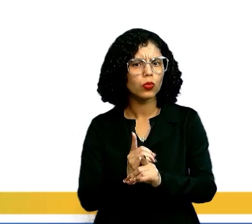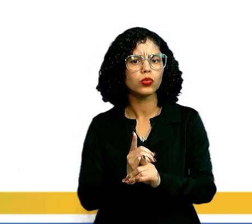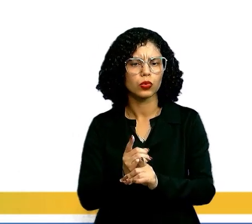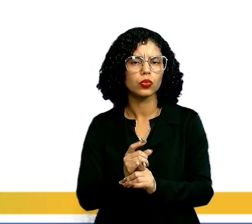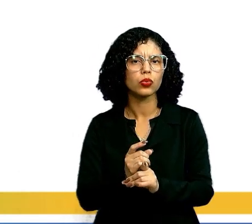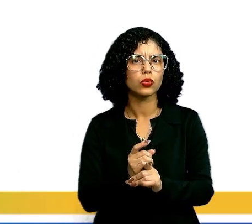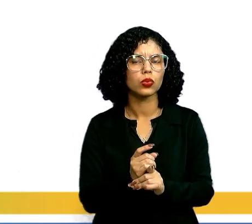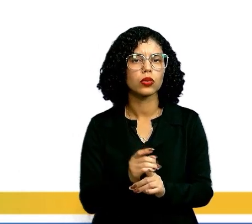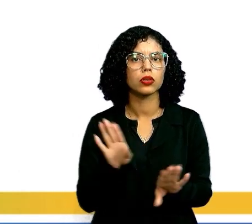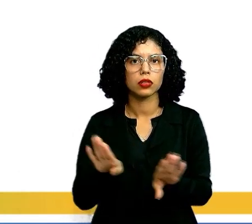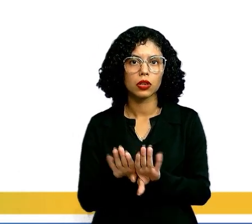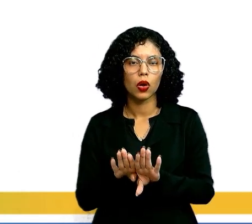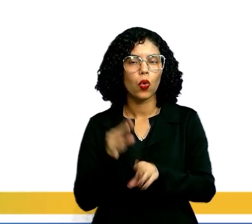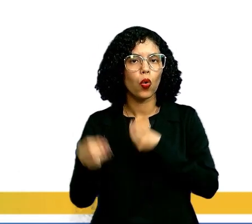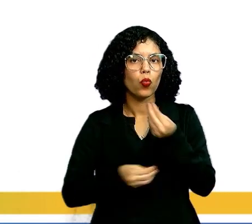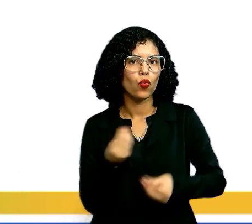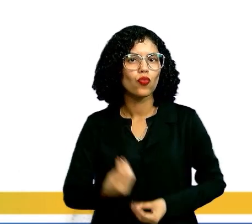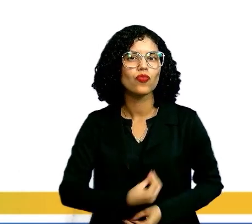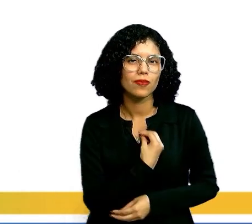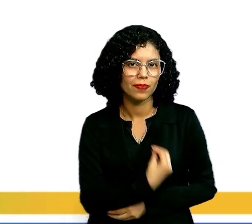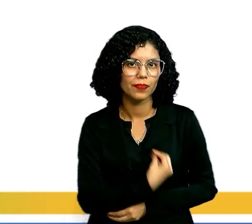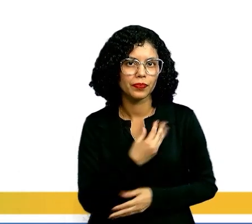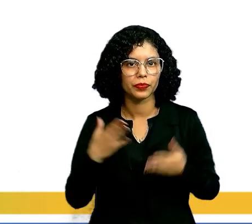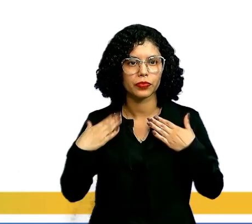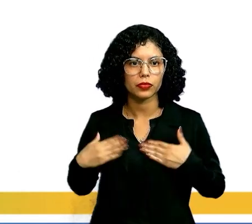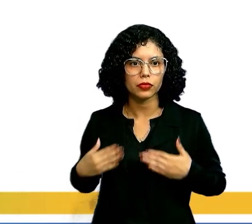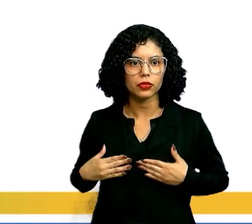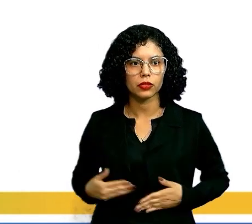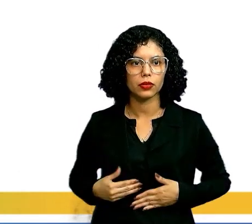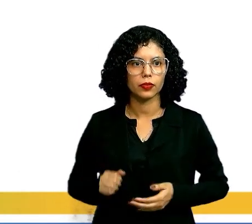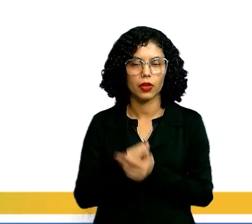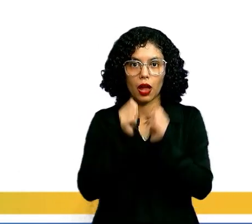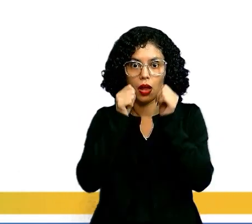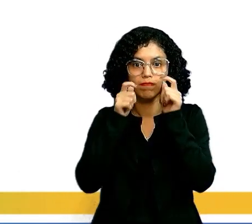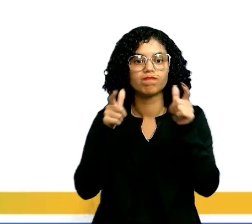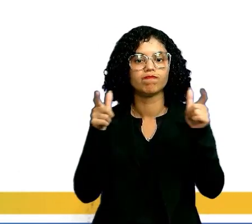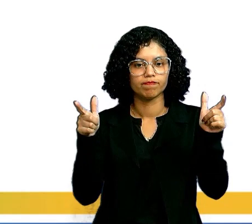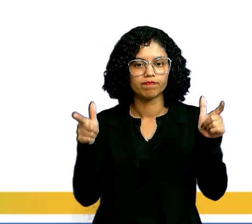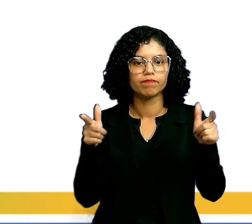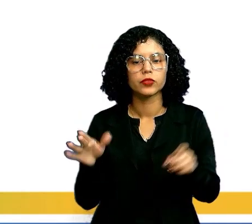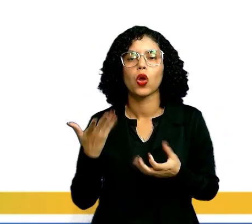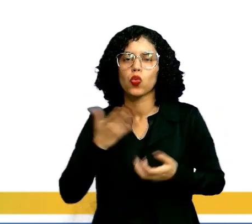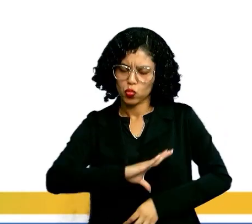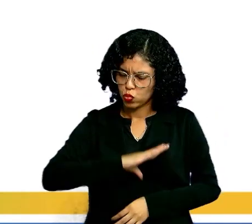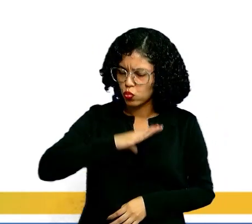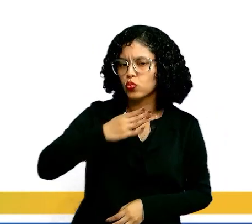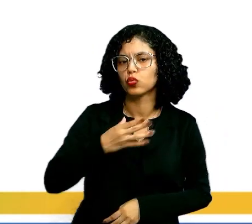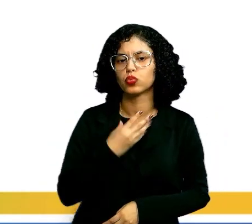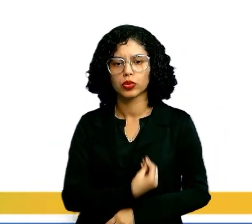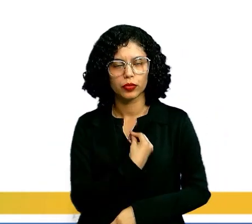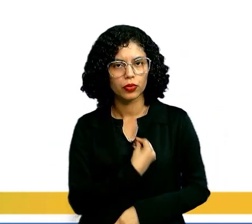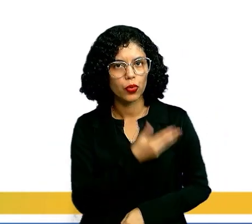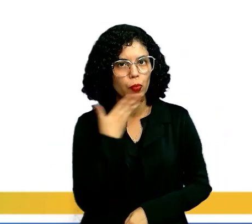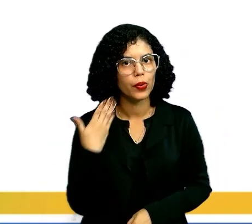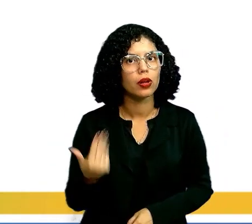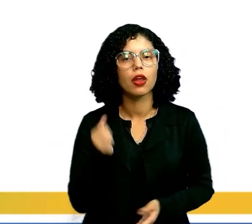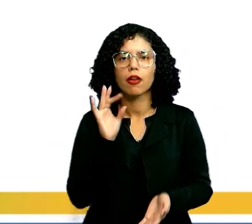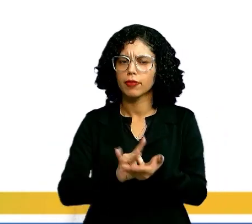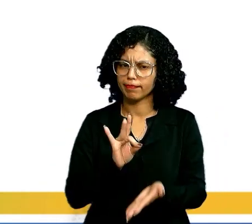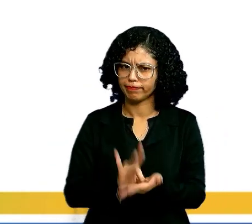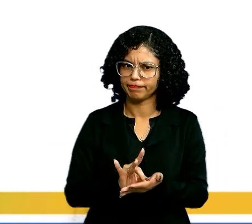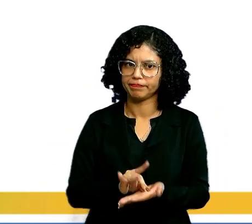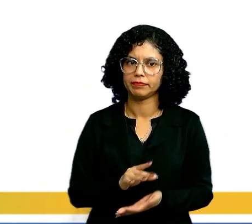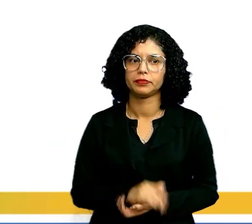de sua forma de vida eh escandalosa com a coragem de viver uma vida